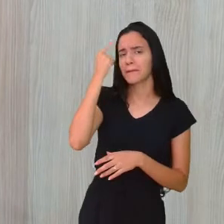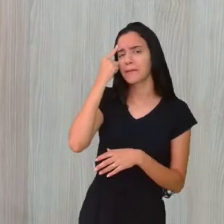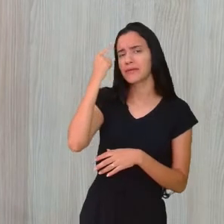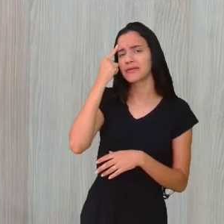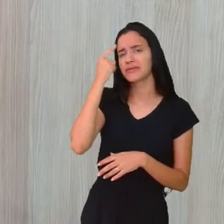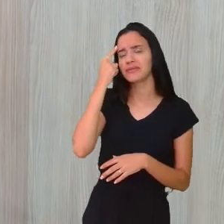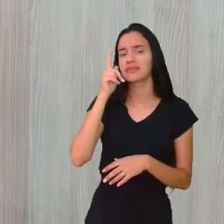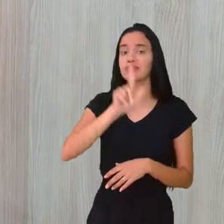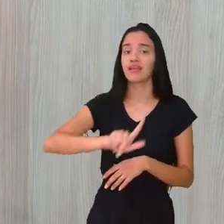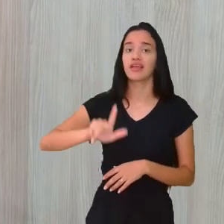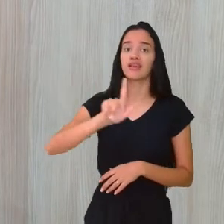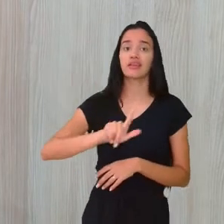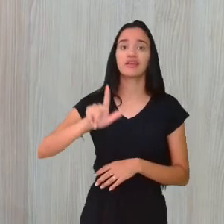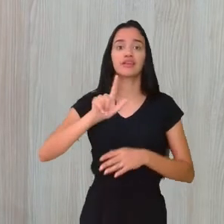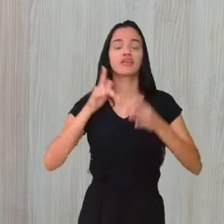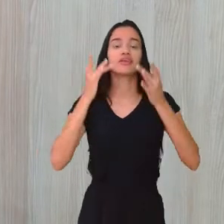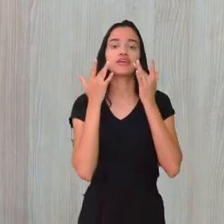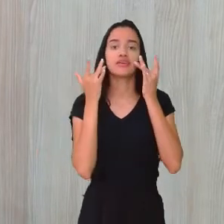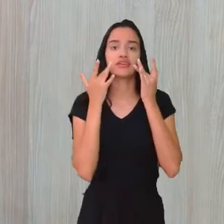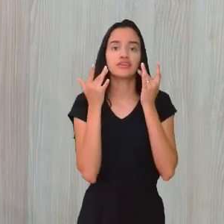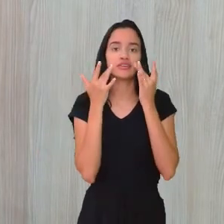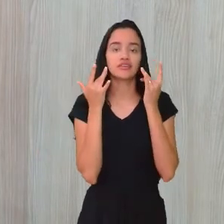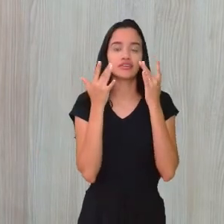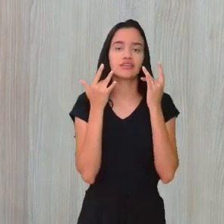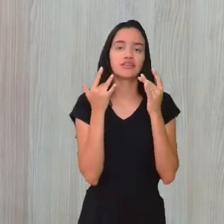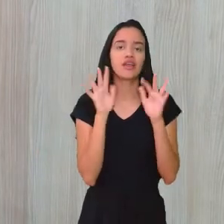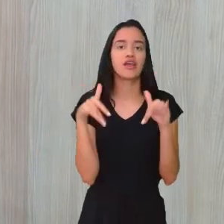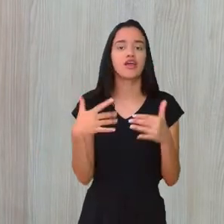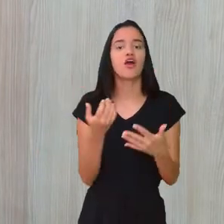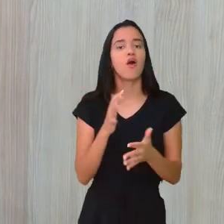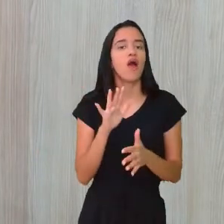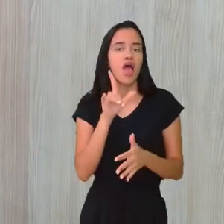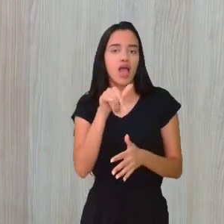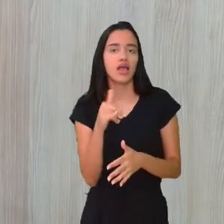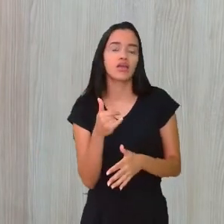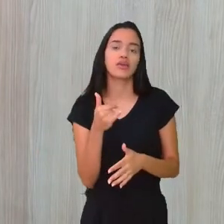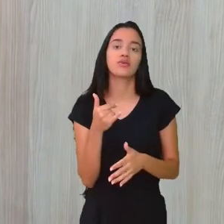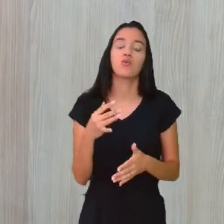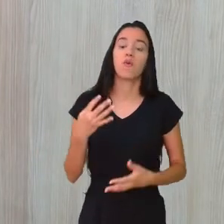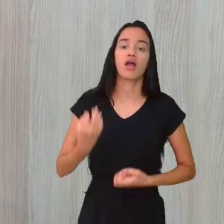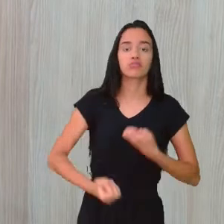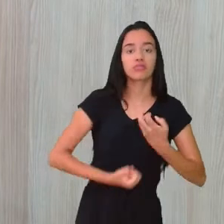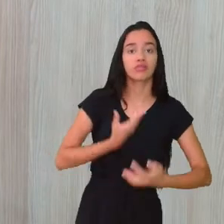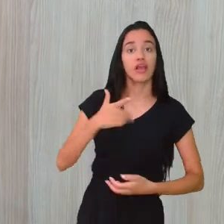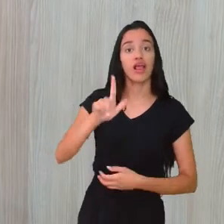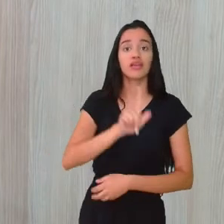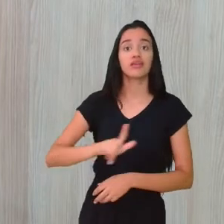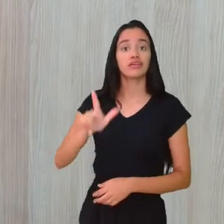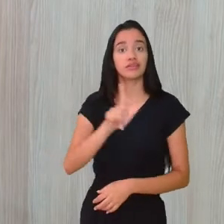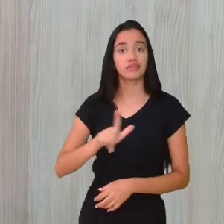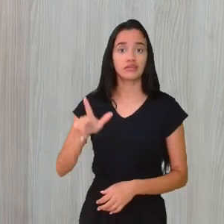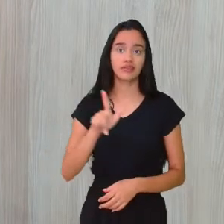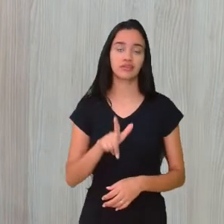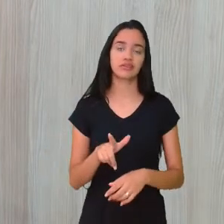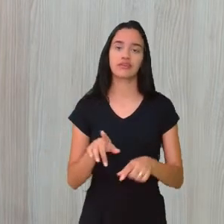a literatura e o teatro não deixa de ser, uma expressão literária, além de fonte